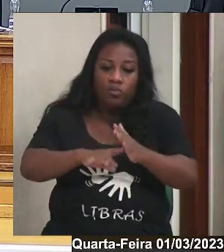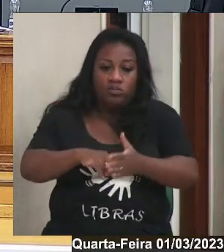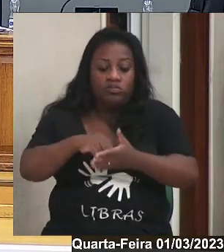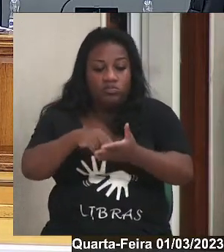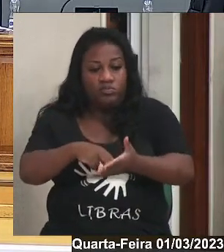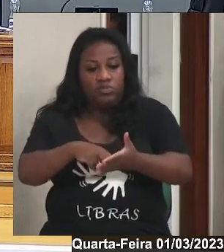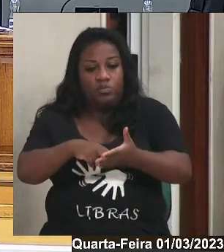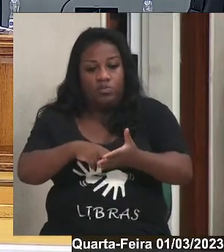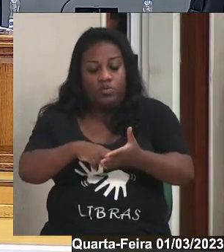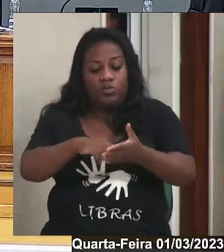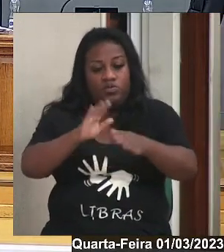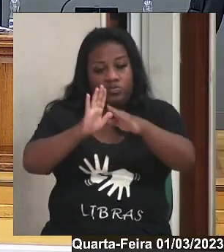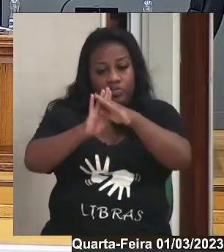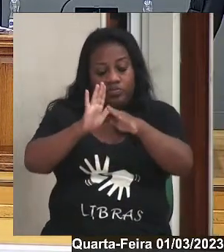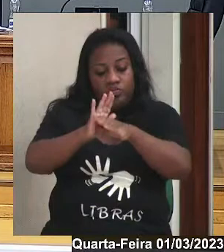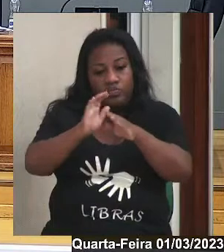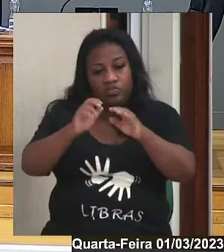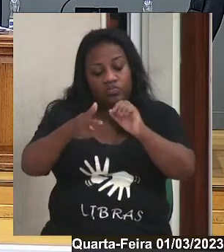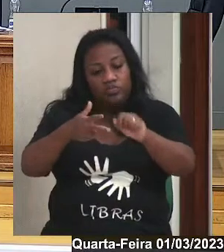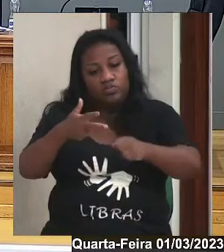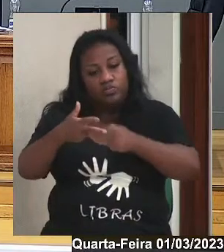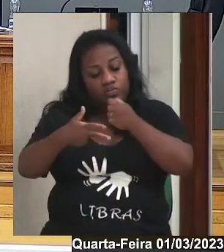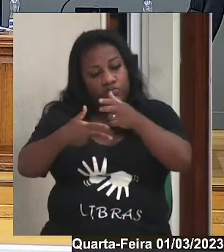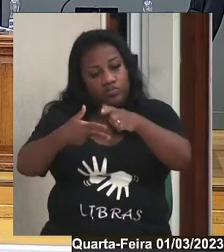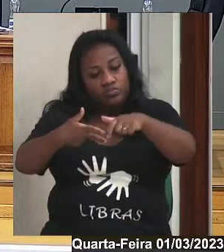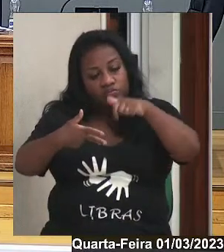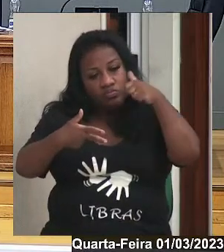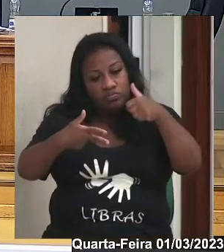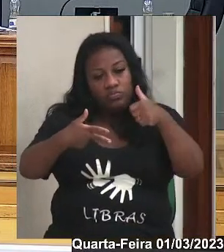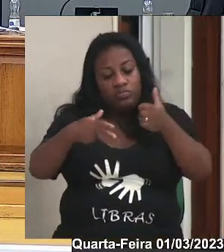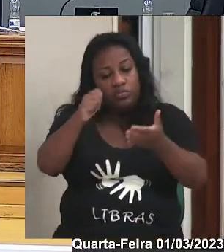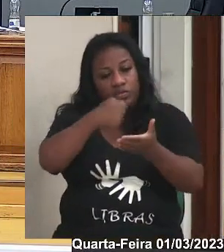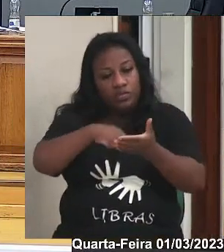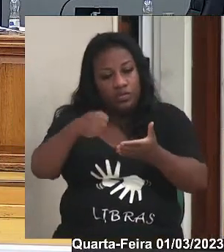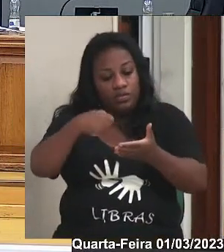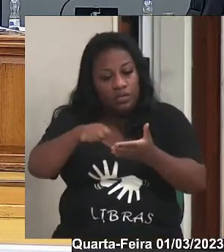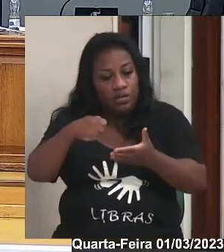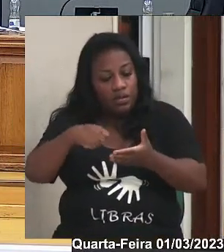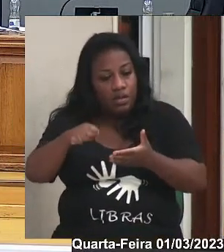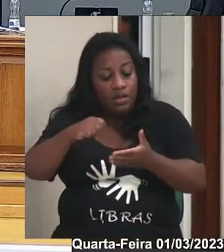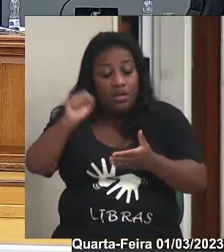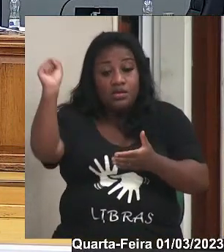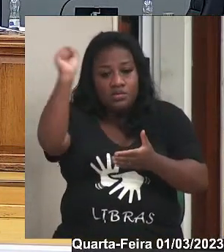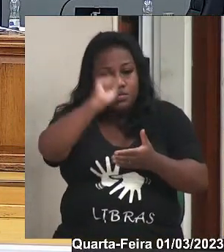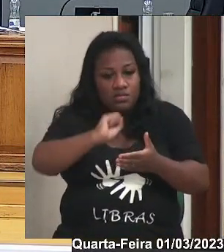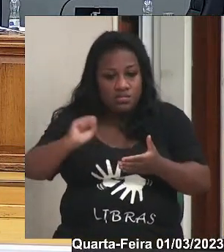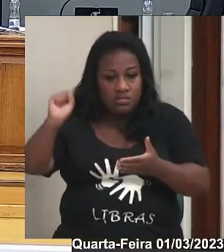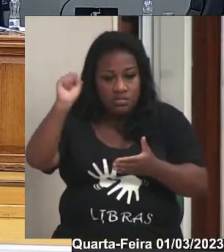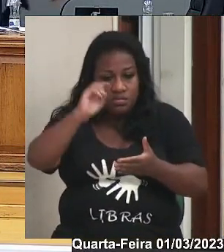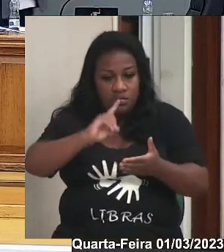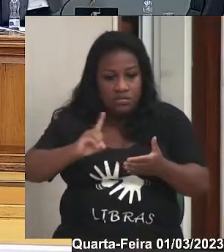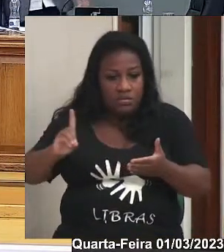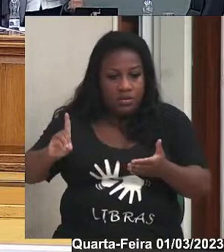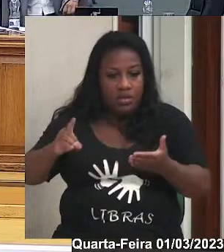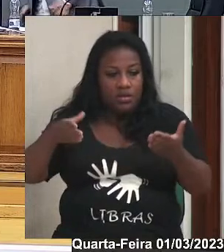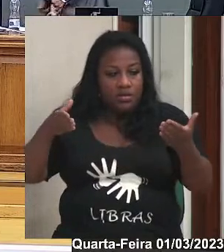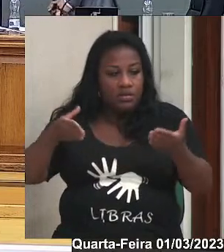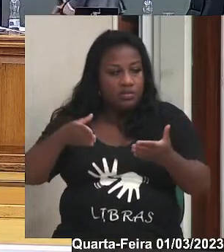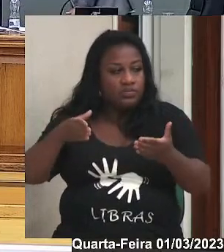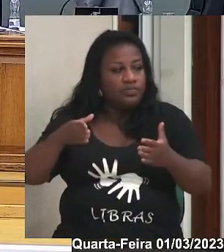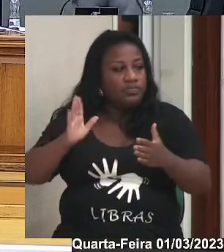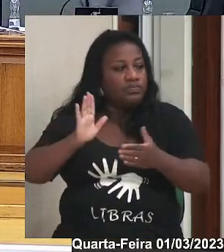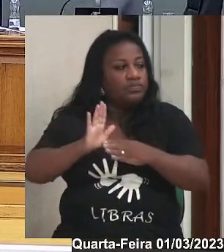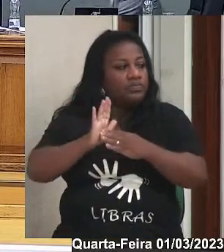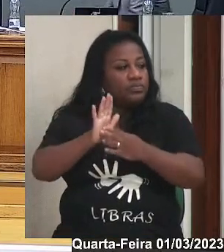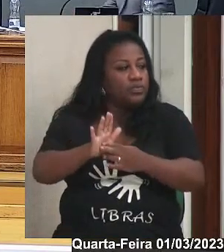Permanente, projeto de decretivo legislativo 2/2023. Autoria, vereador Sandro Castro da Conceição. Dispõe